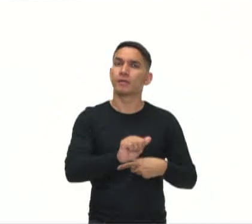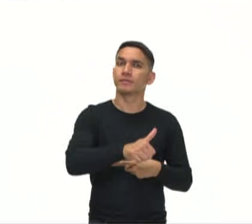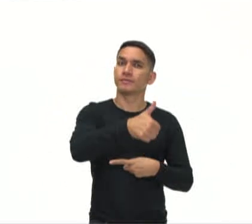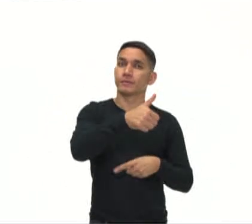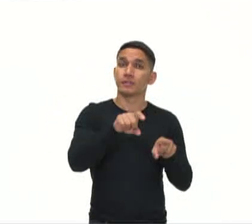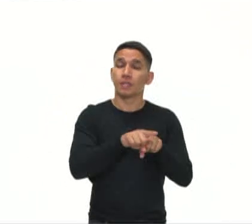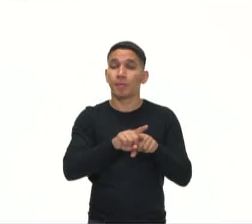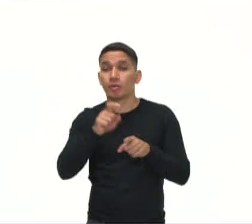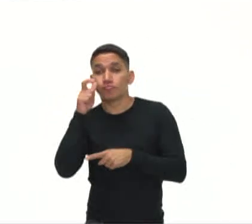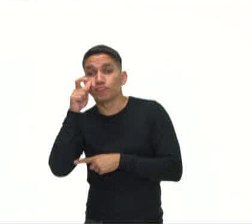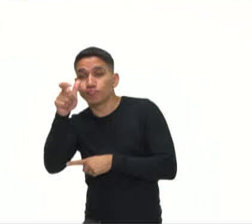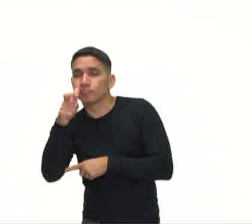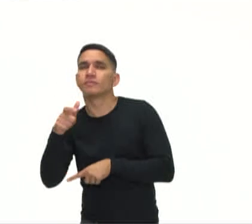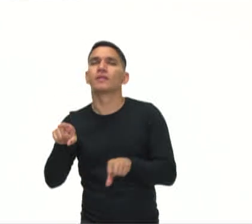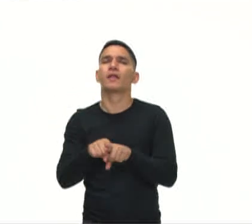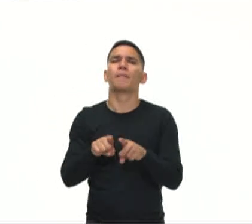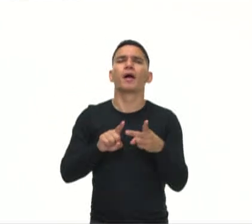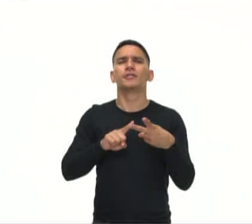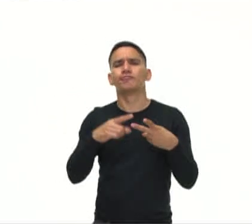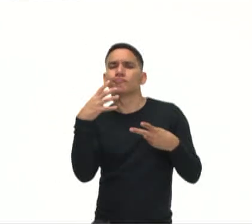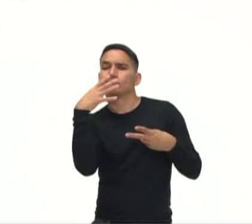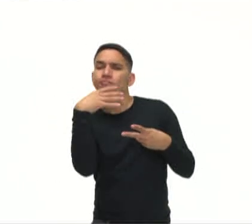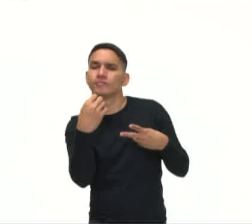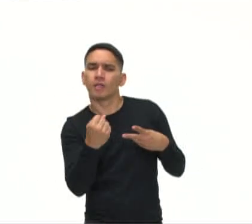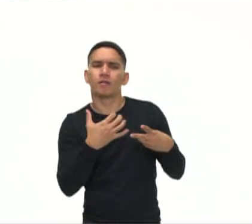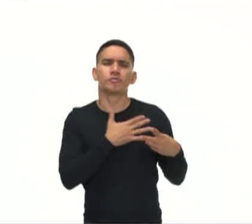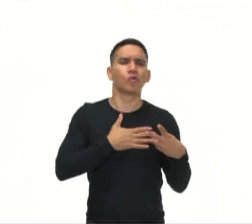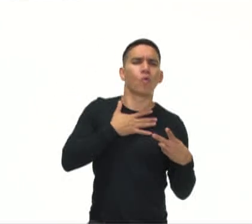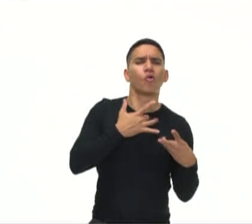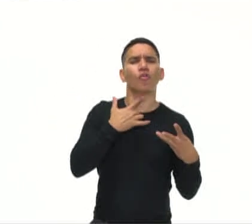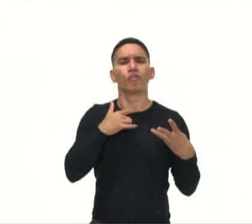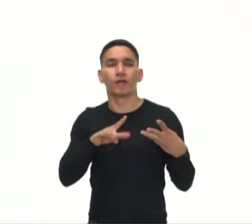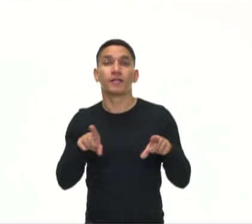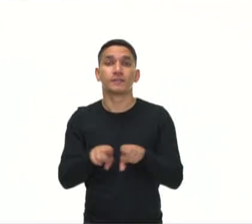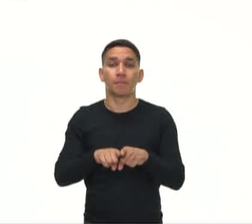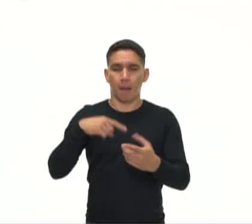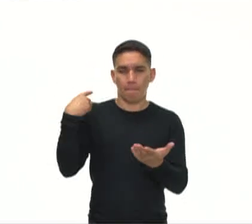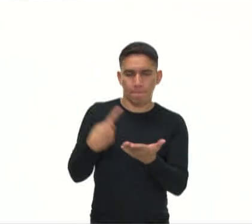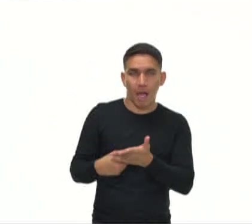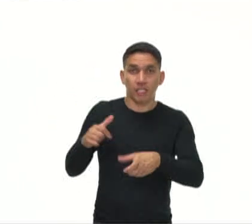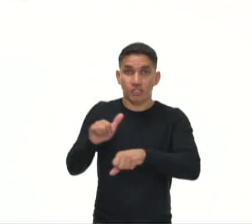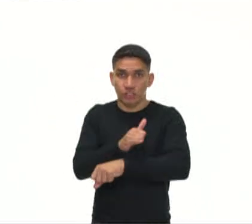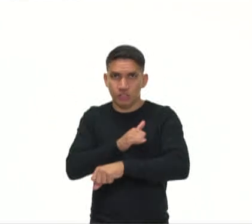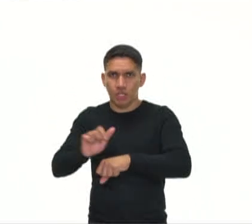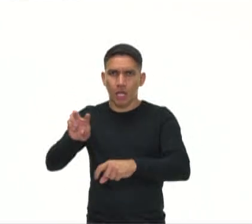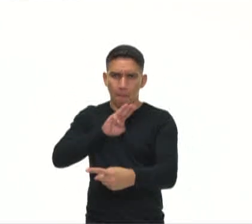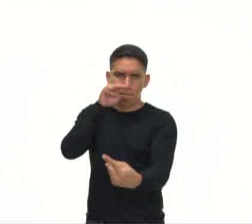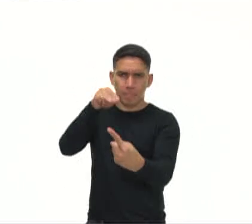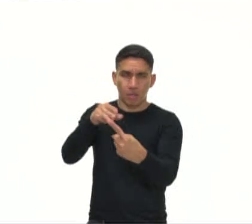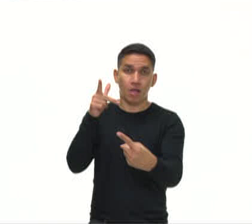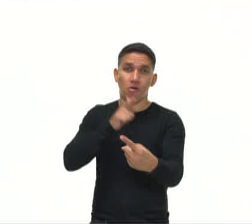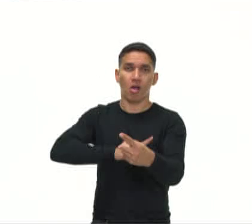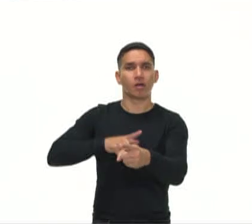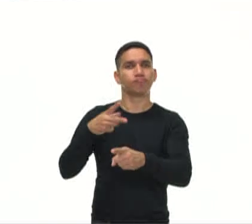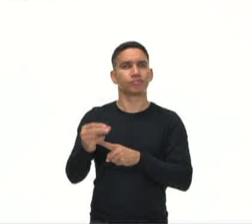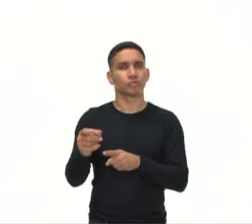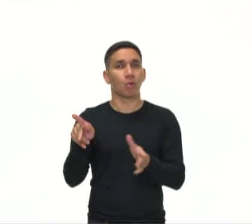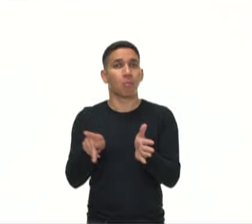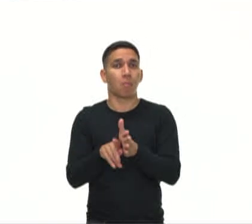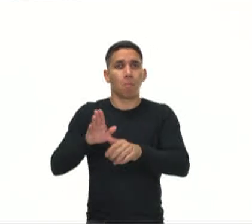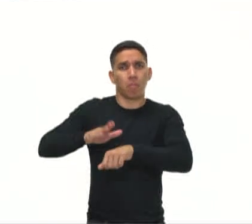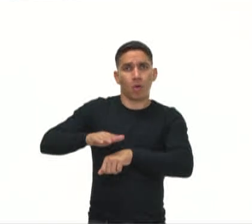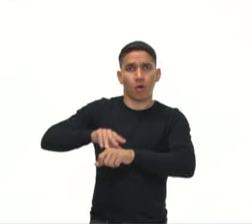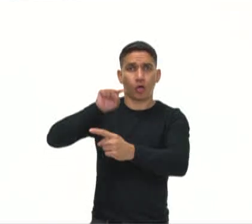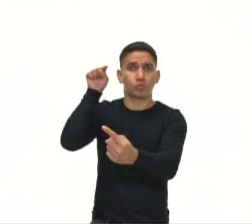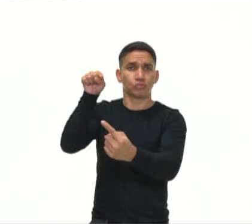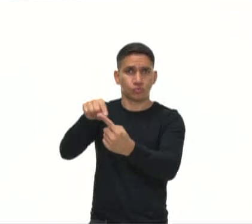seus interesses e paixões e estabelecem estratégias e metas para alcançar os seus próprios